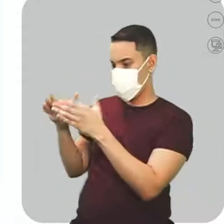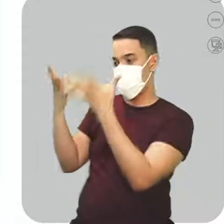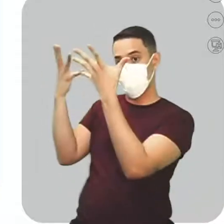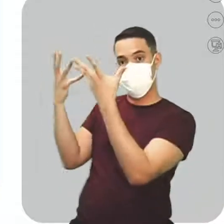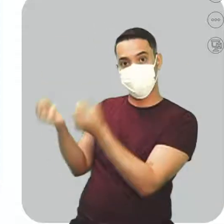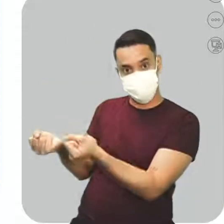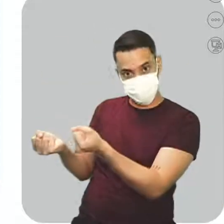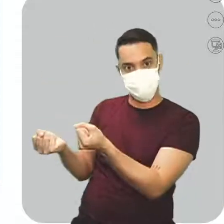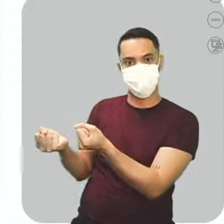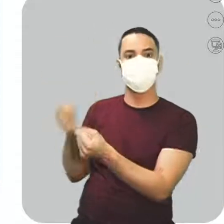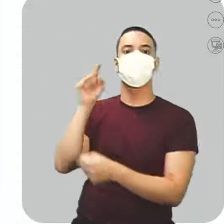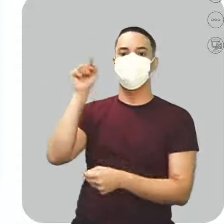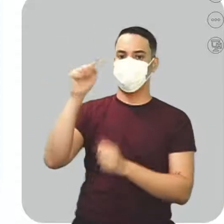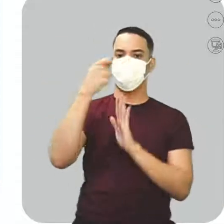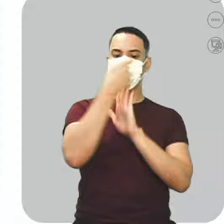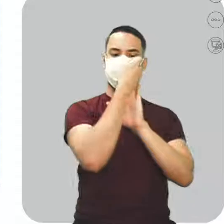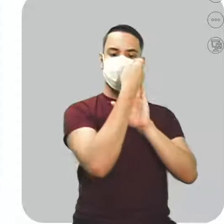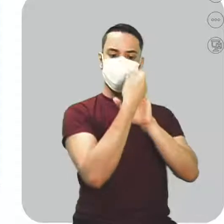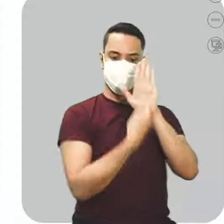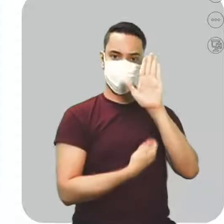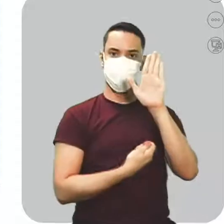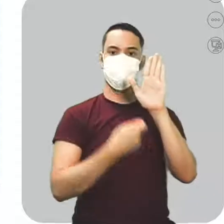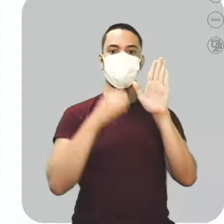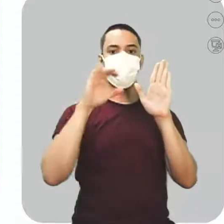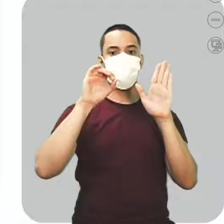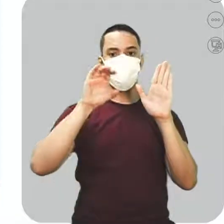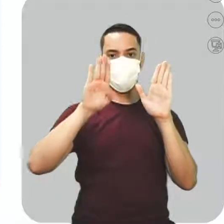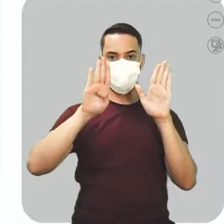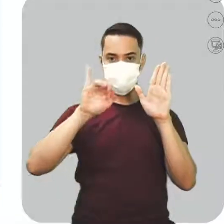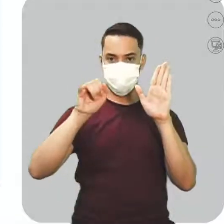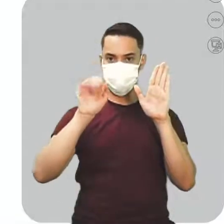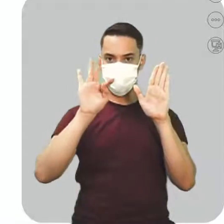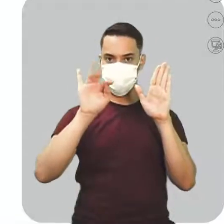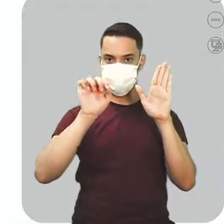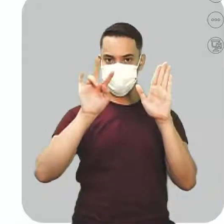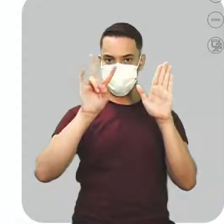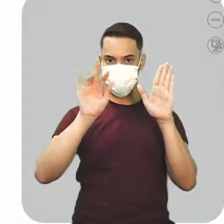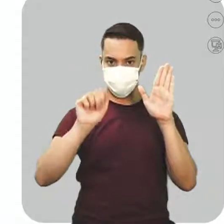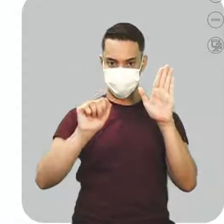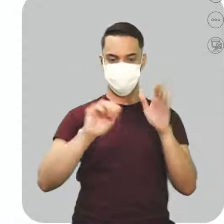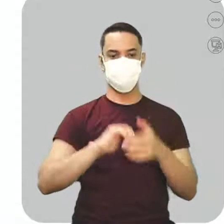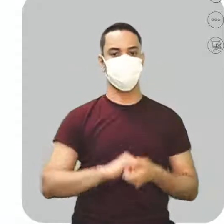Essa dissertação objetiva.